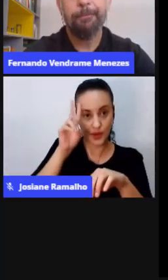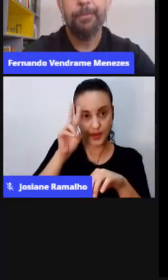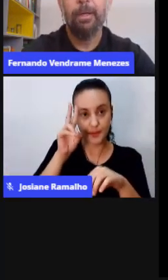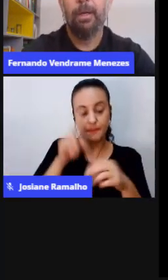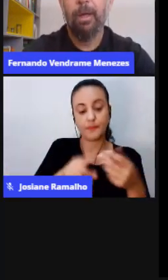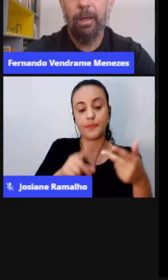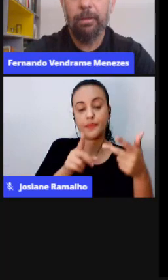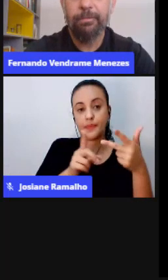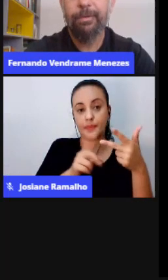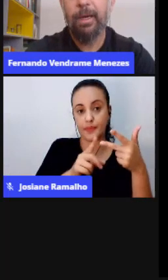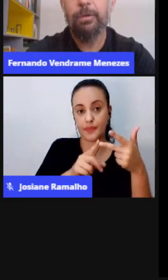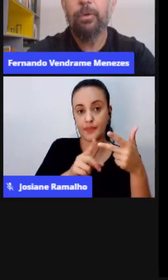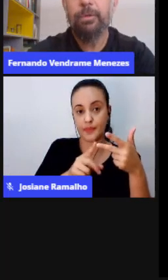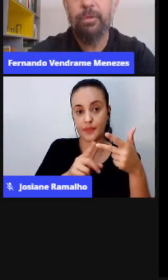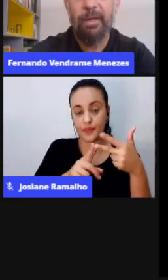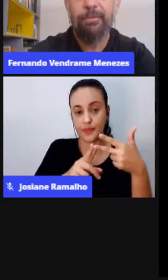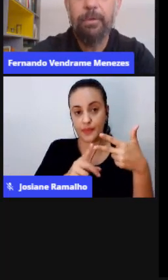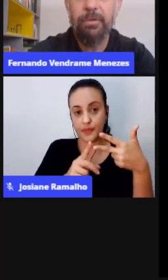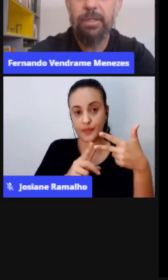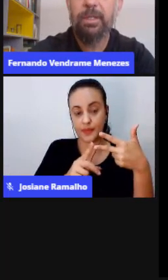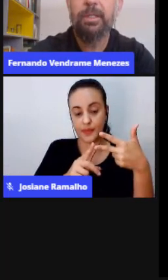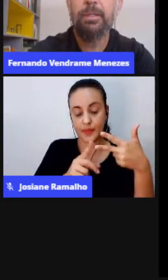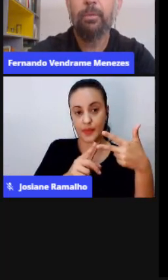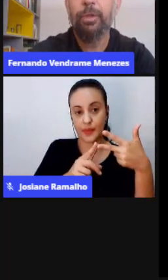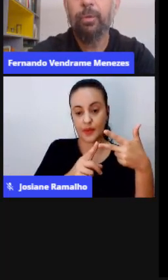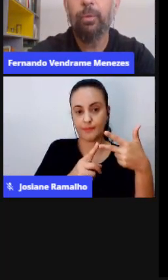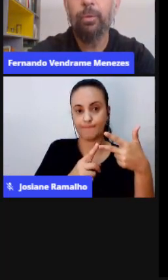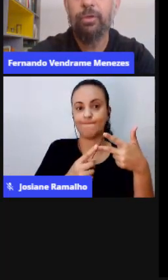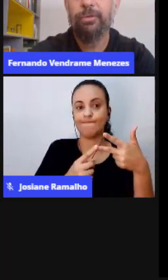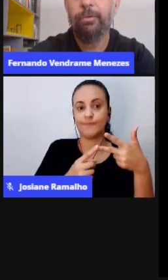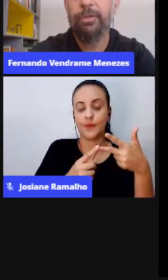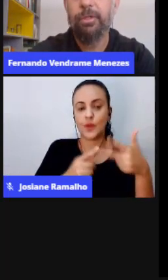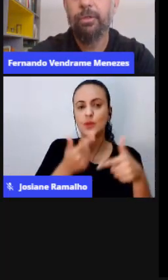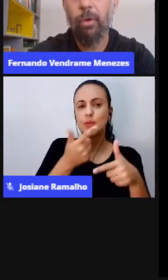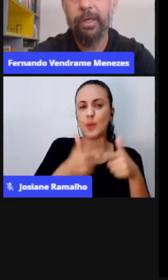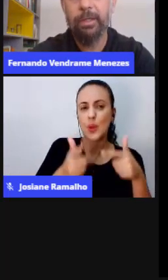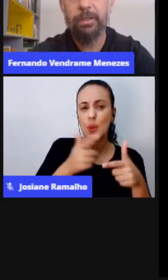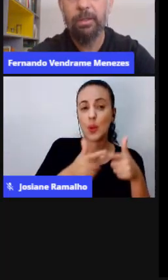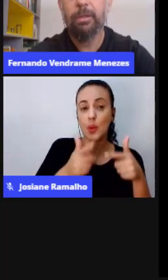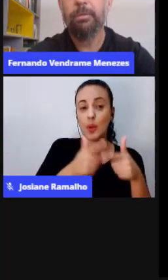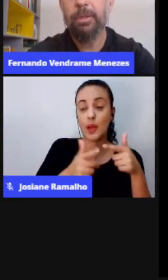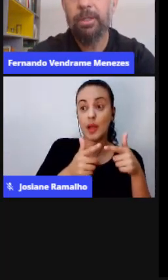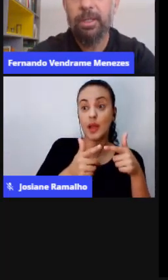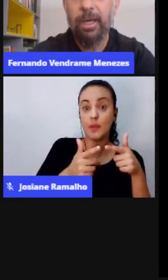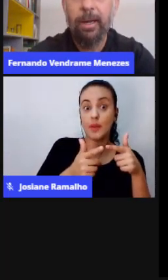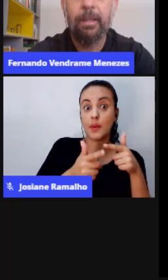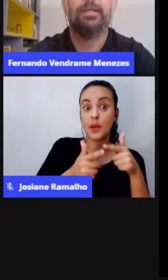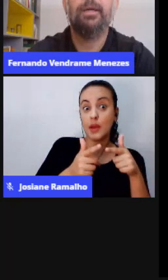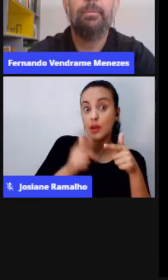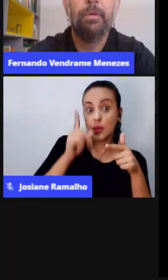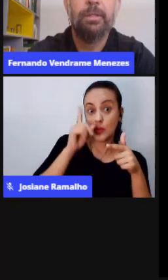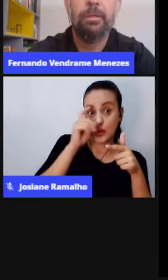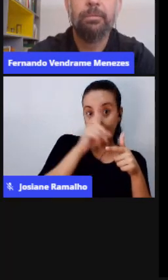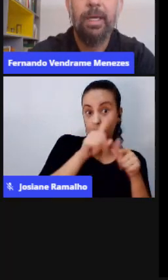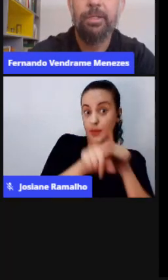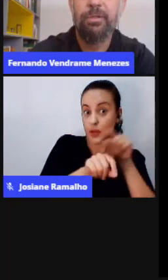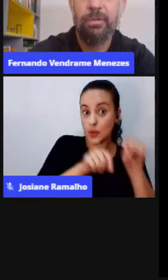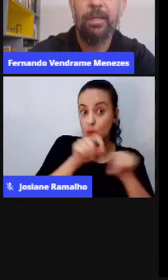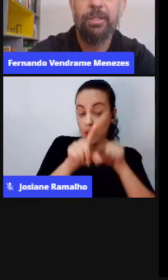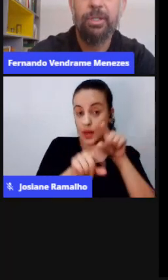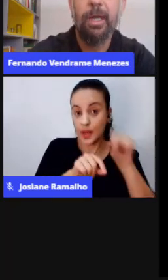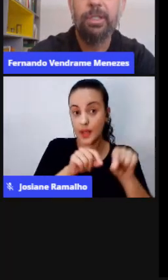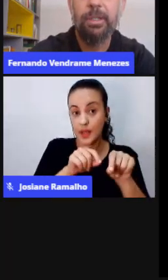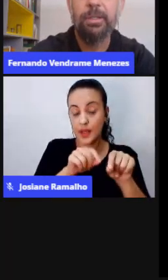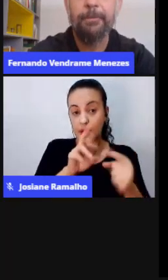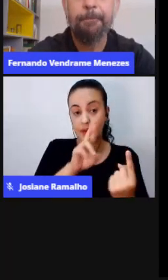pauta é falar sobre os desafios na seleção e no uso de fontes históricas durante a elaboração das